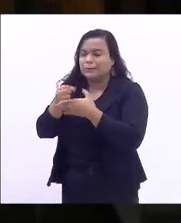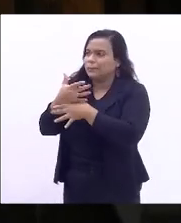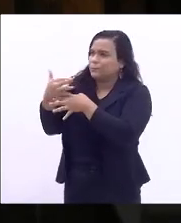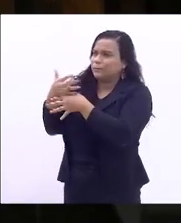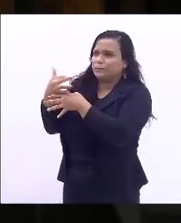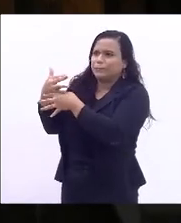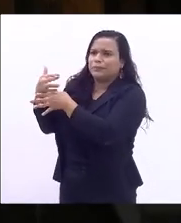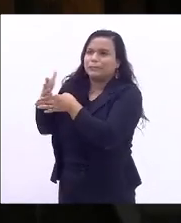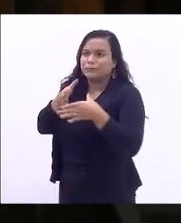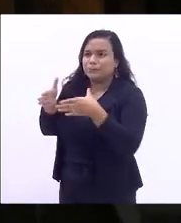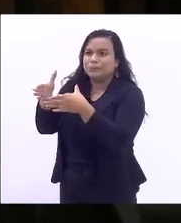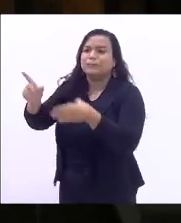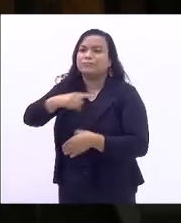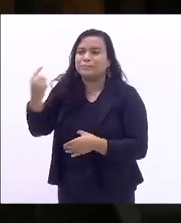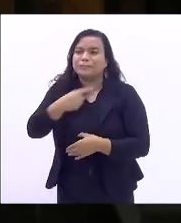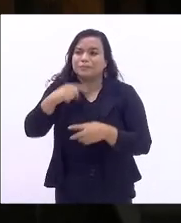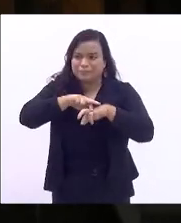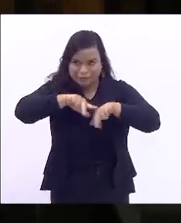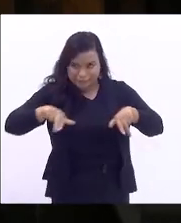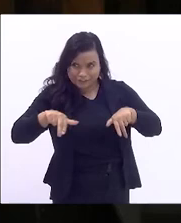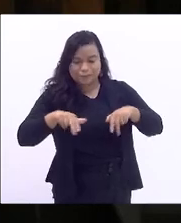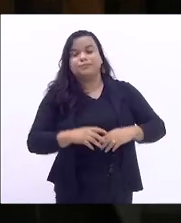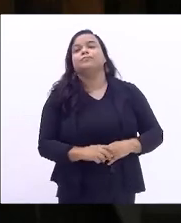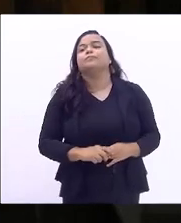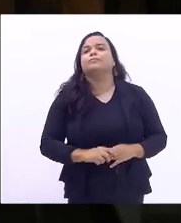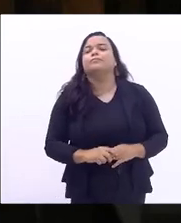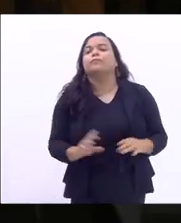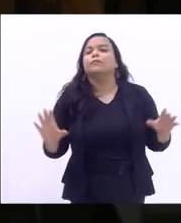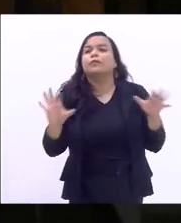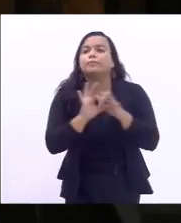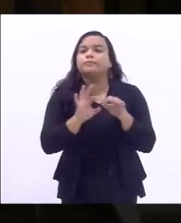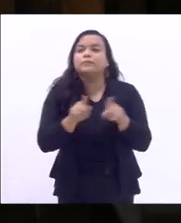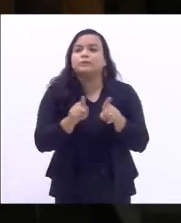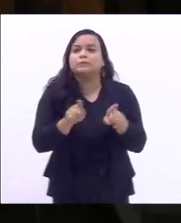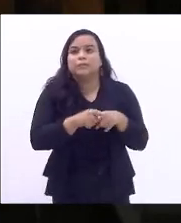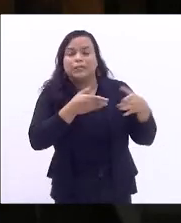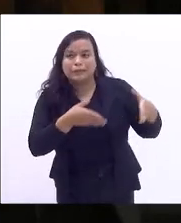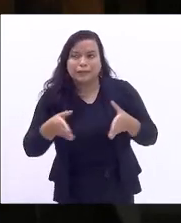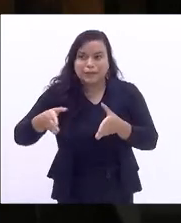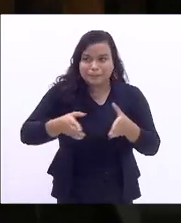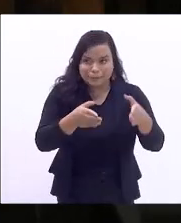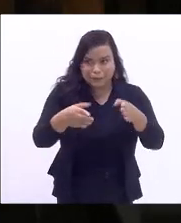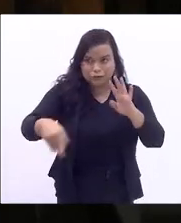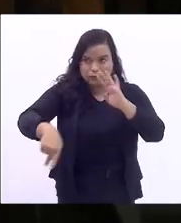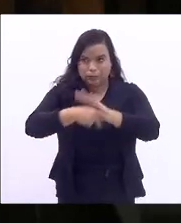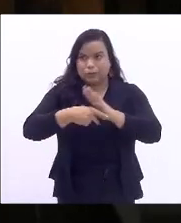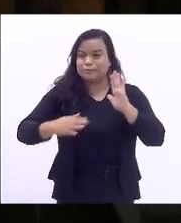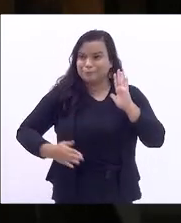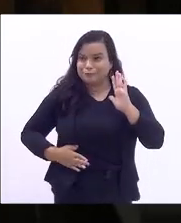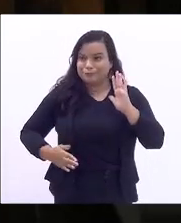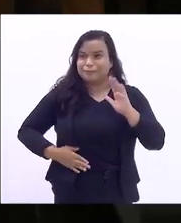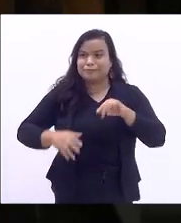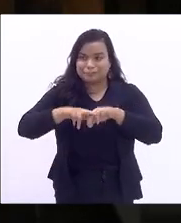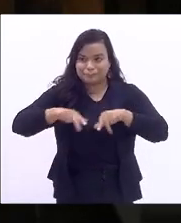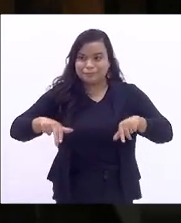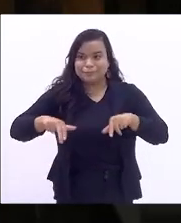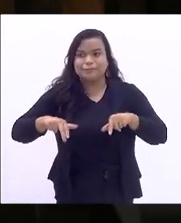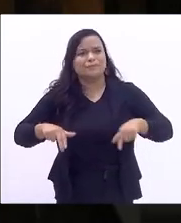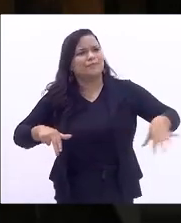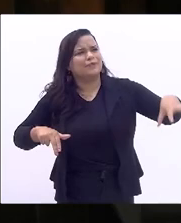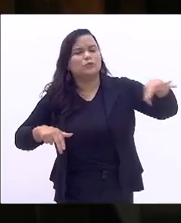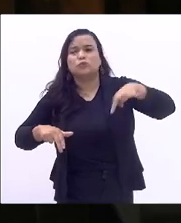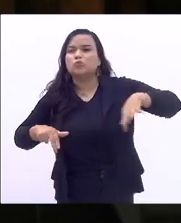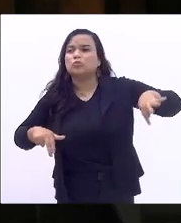urbanos associado as rotas dos traficantes aquilo